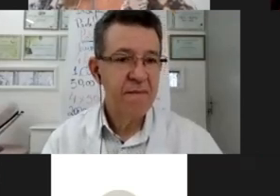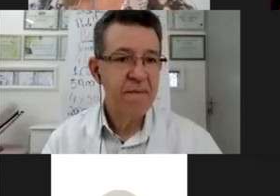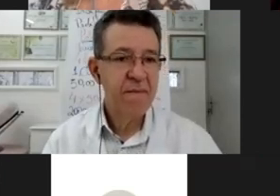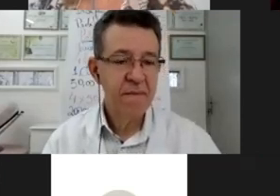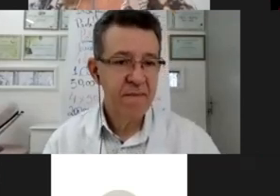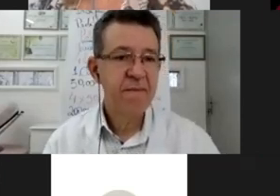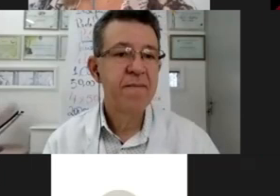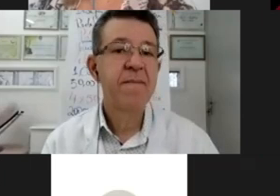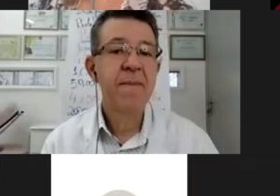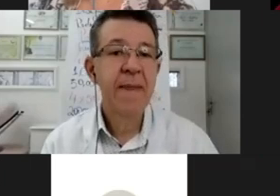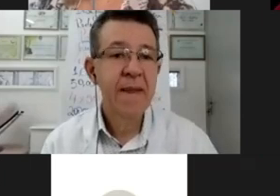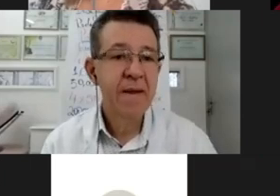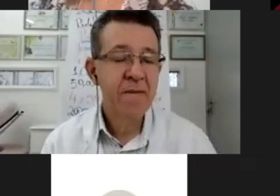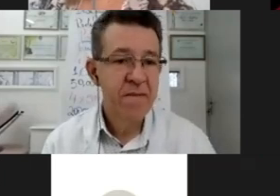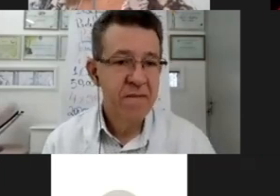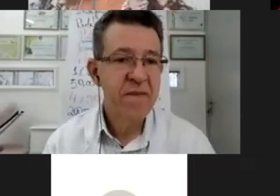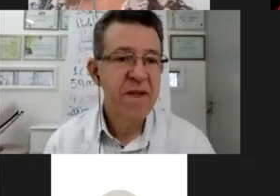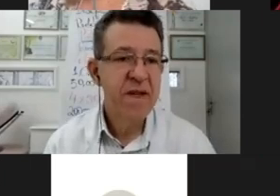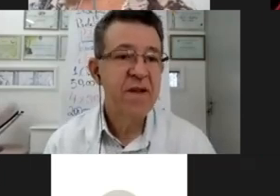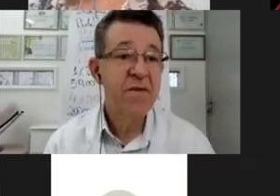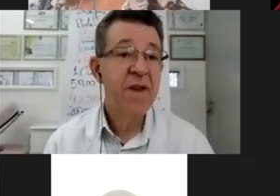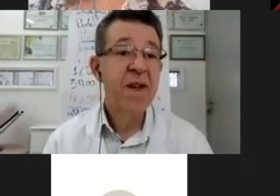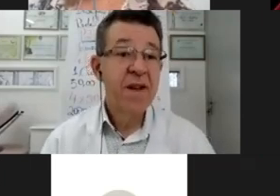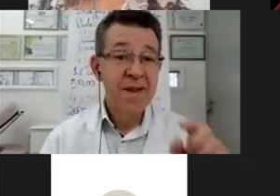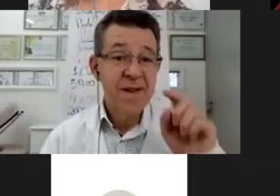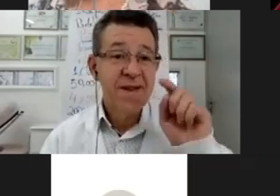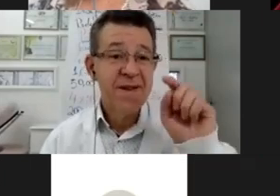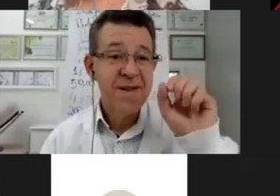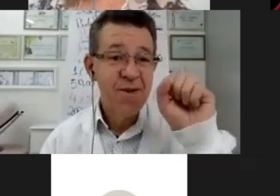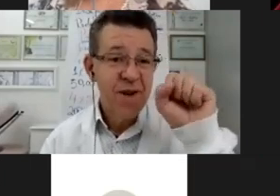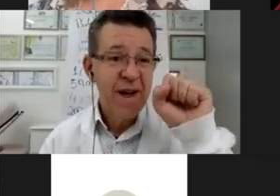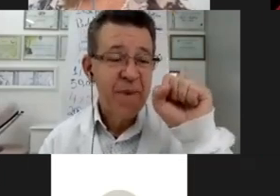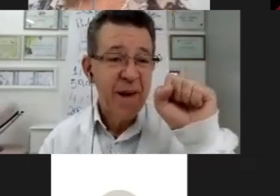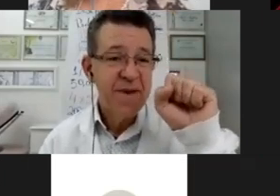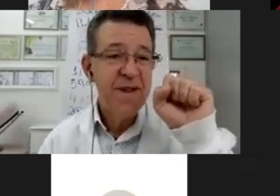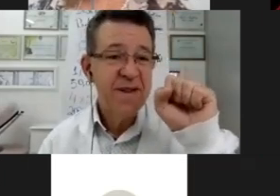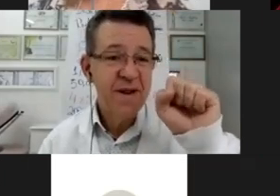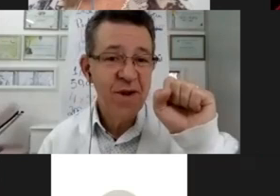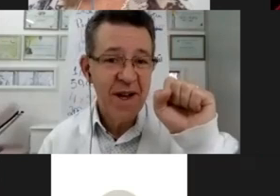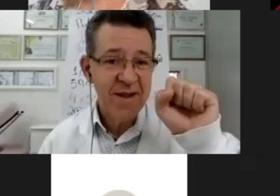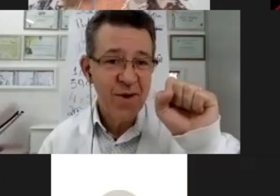uma pergunta primária, assim, para a gente começar a entrar no assunto da